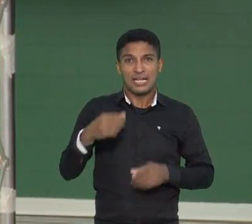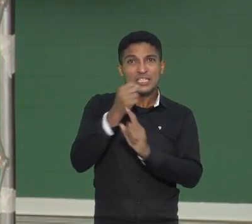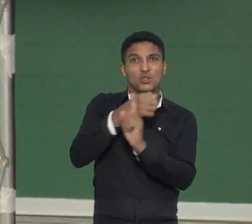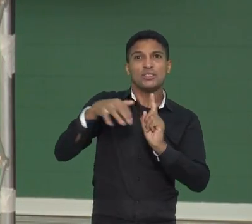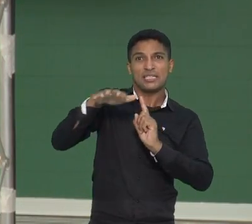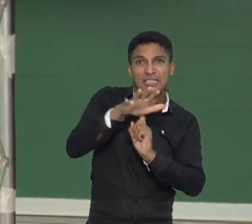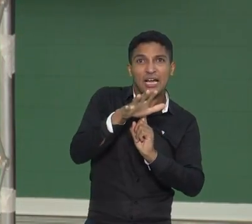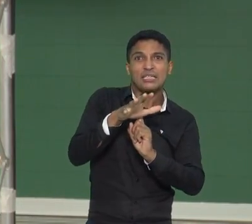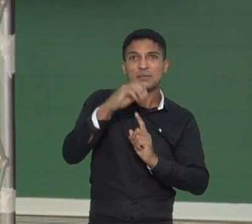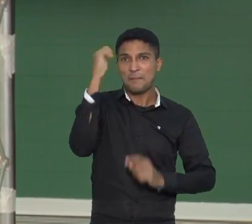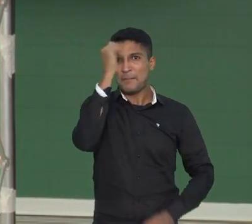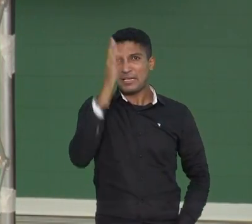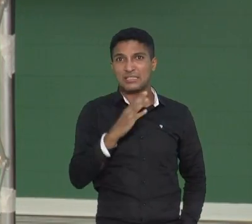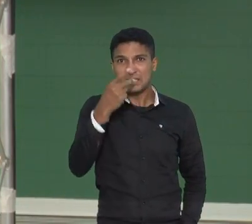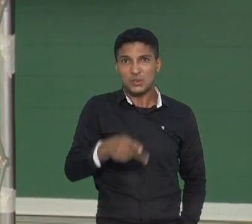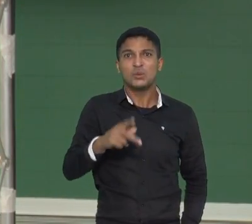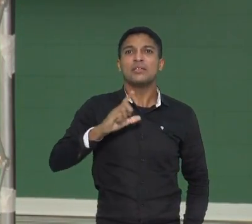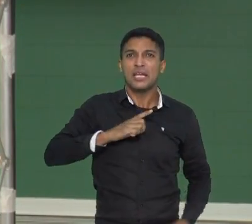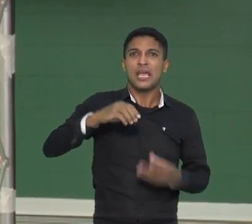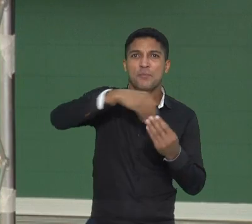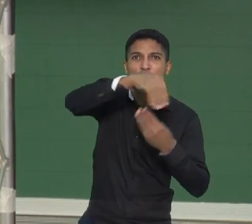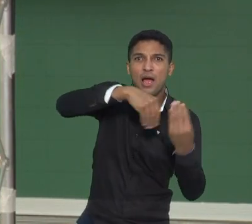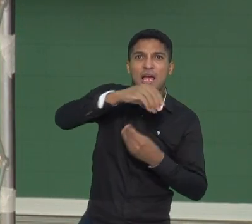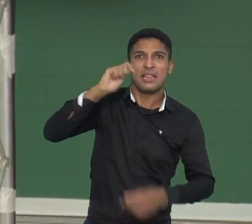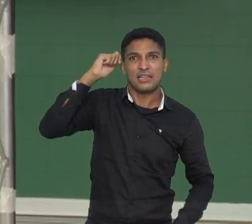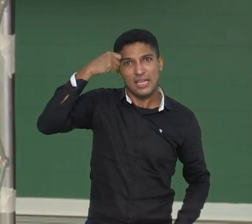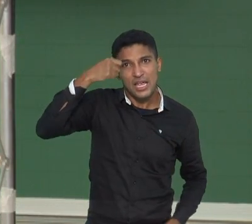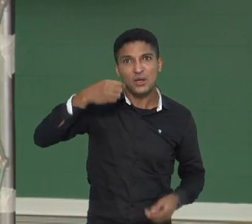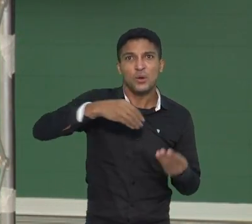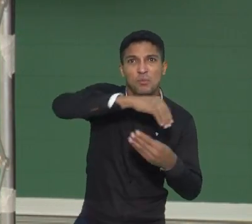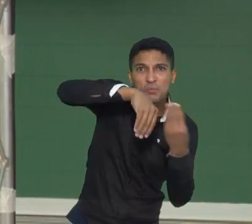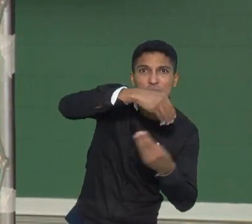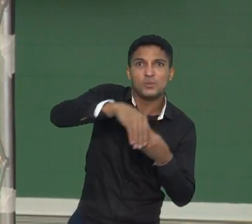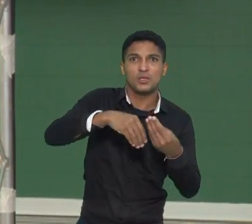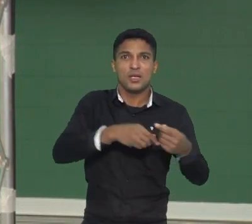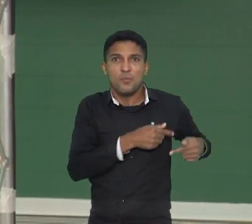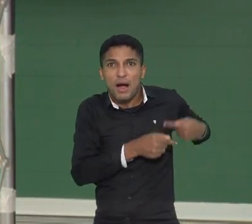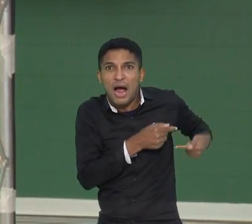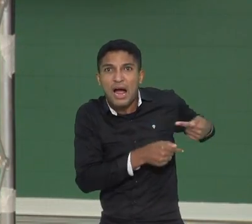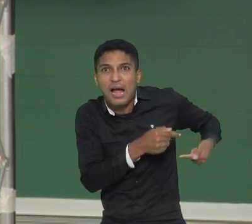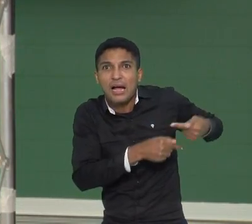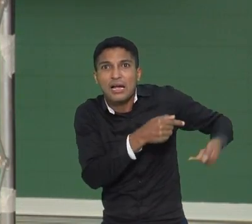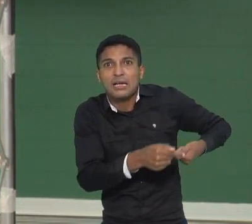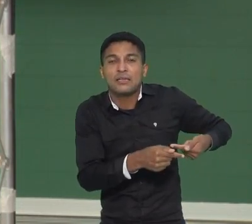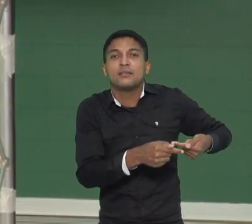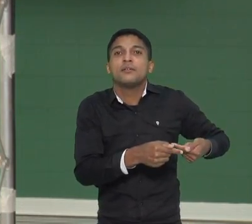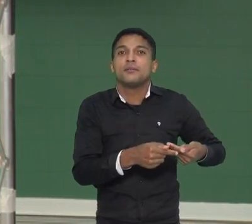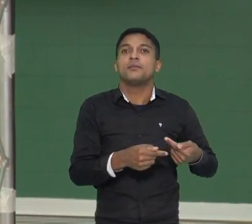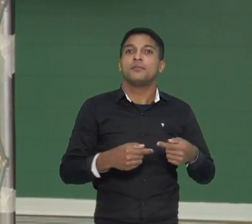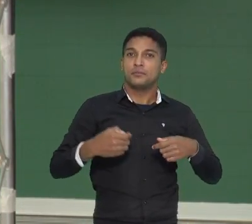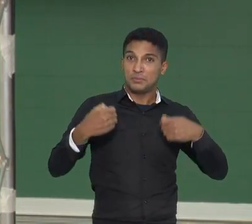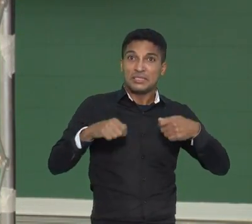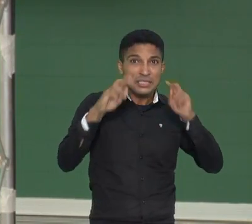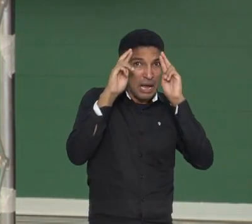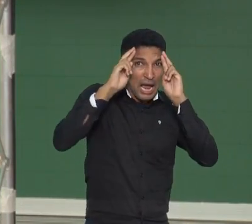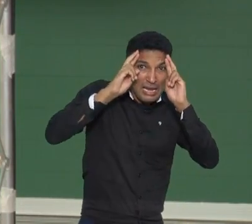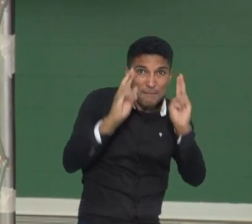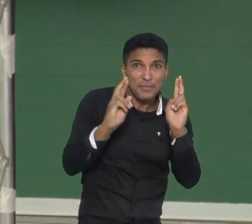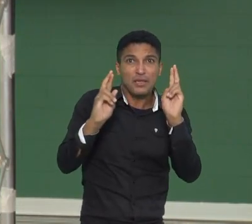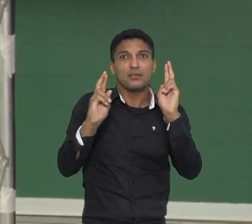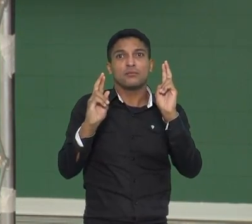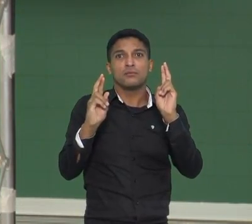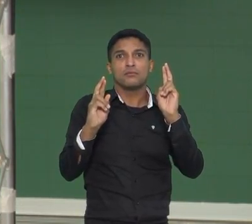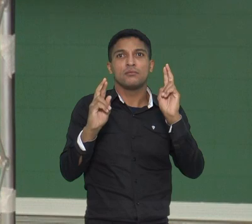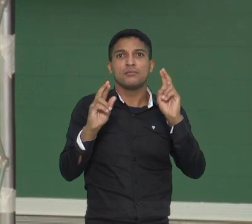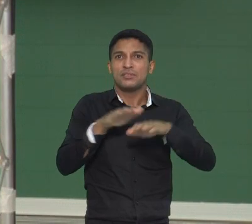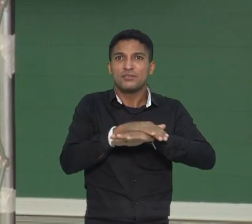assim, precisamos mudar a nossa consciência e termos muito além do que o respeito, mas também a